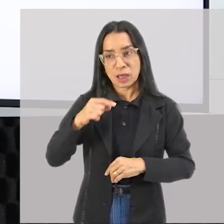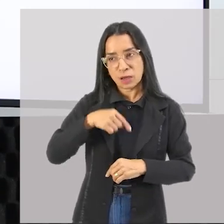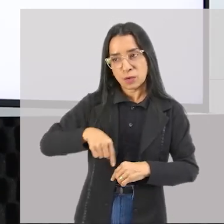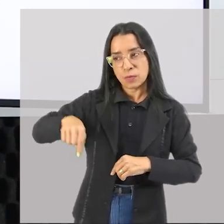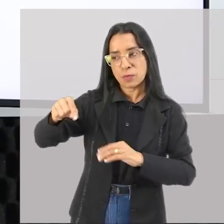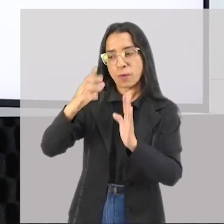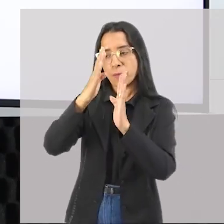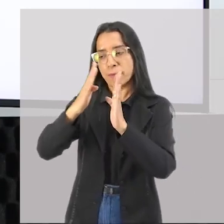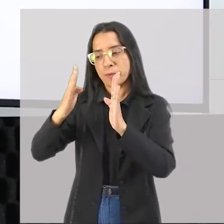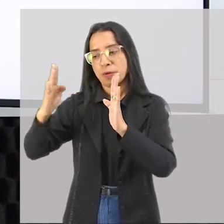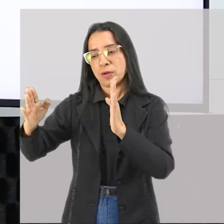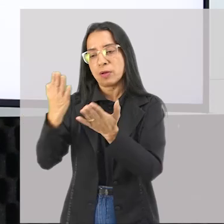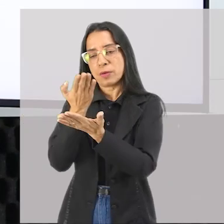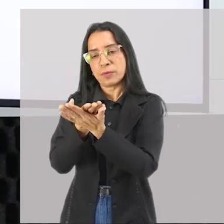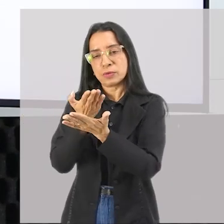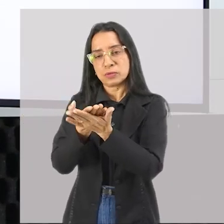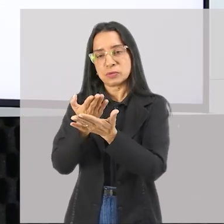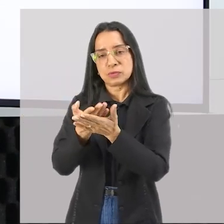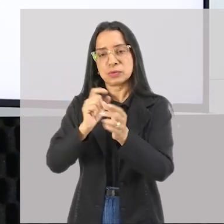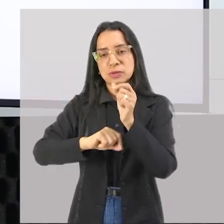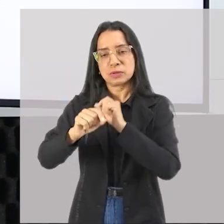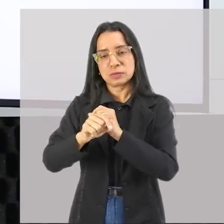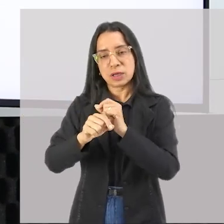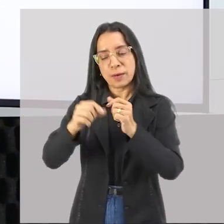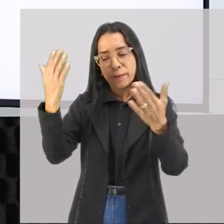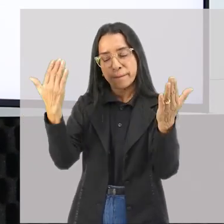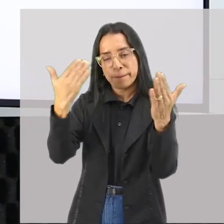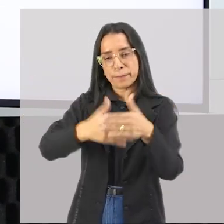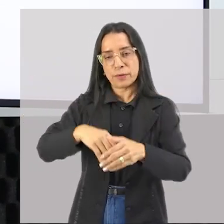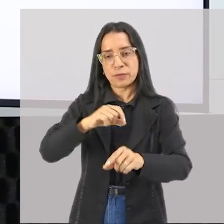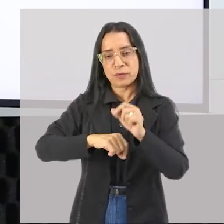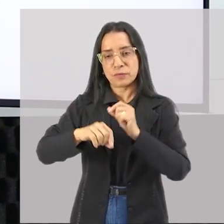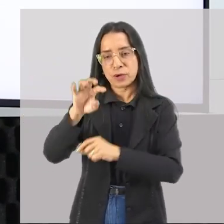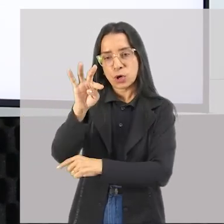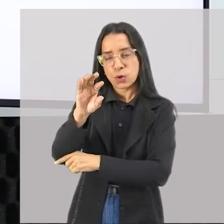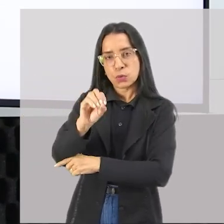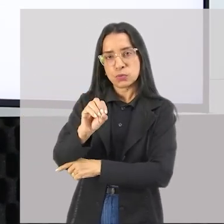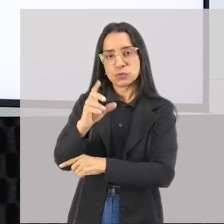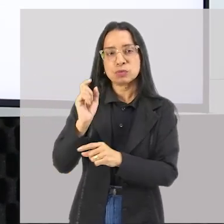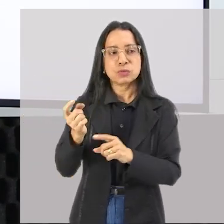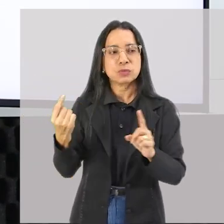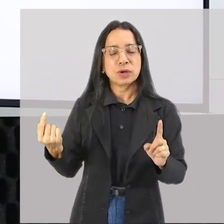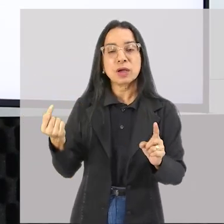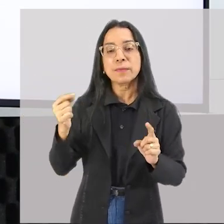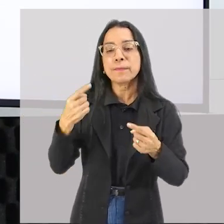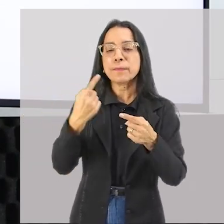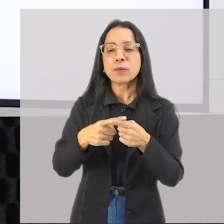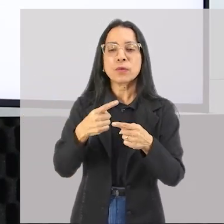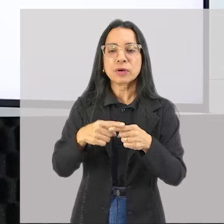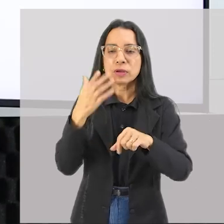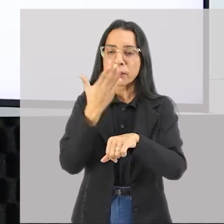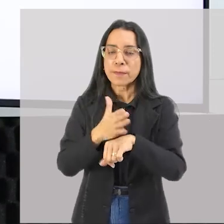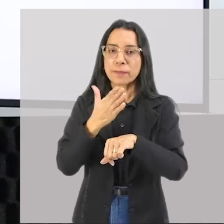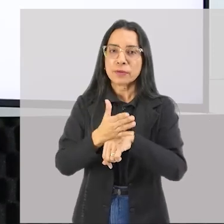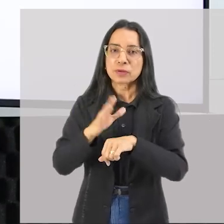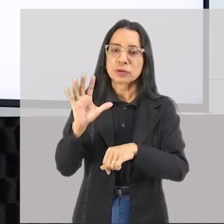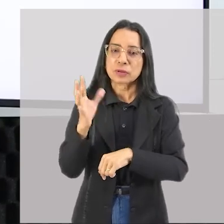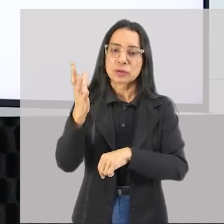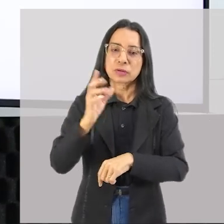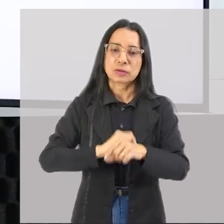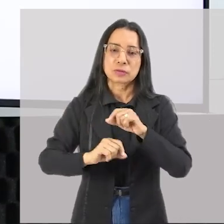para estudar para os meus exames. Então, aquele to é o propósito, é o motivo que eu estou praticando aquela